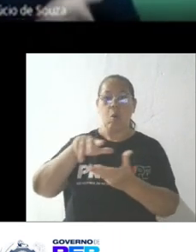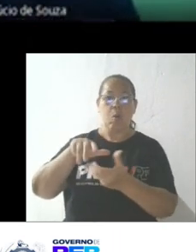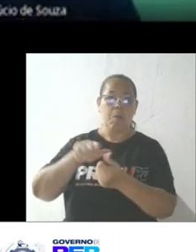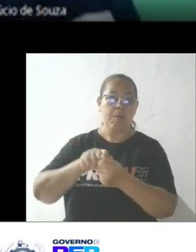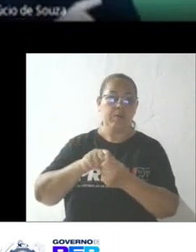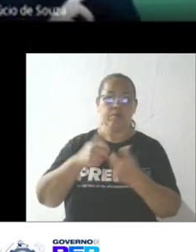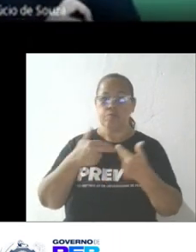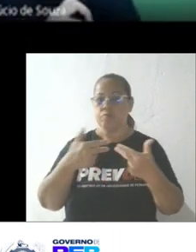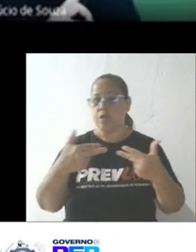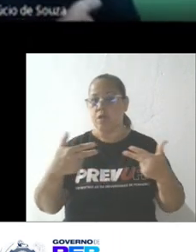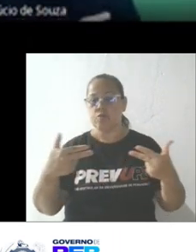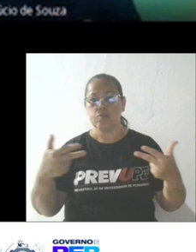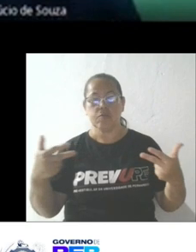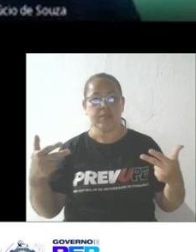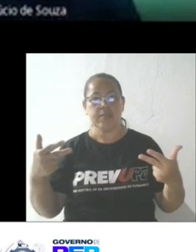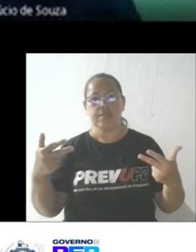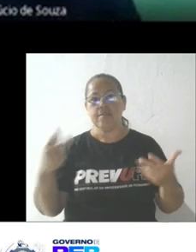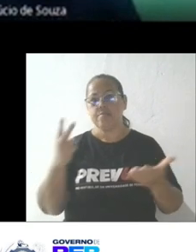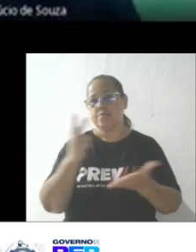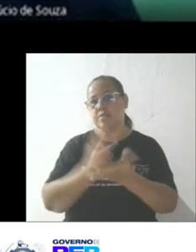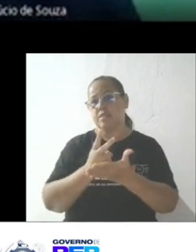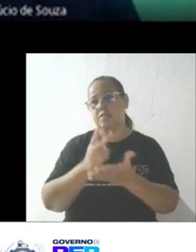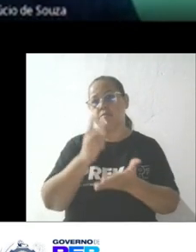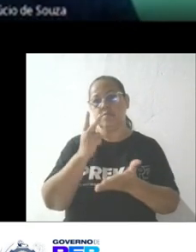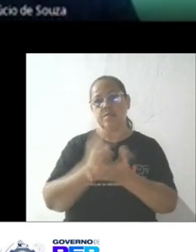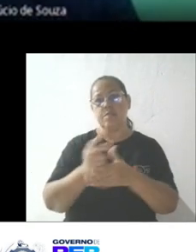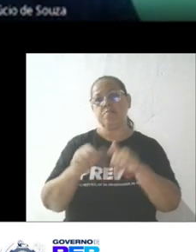estavam em permanente mudança